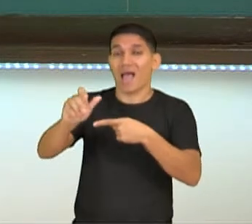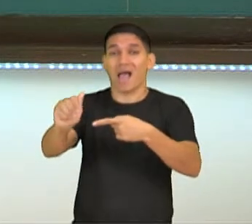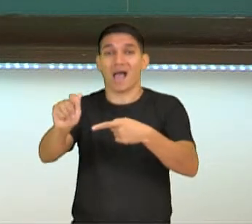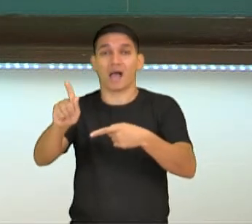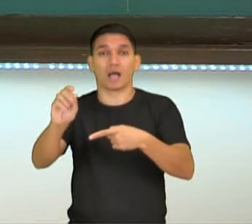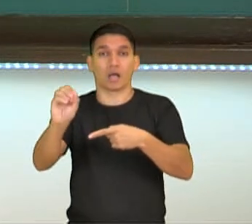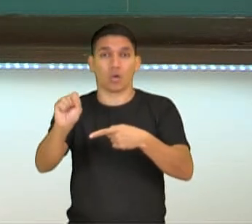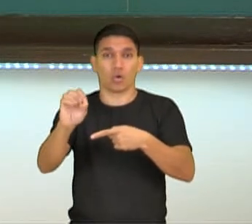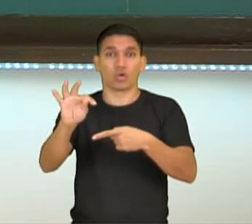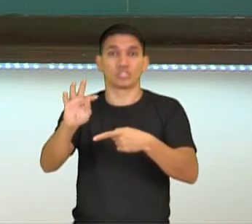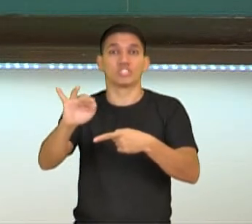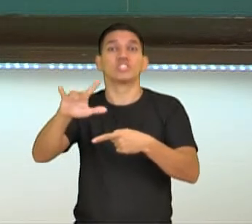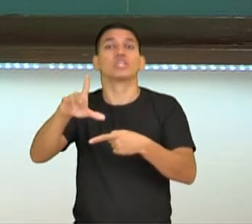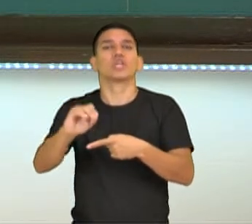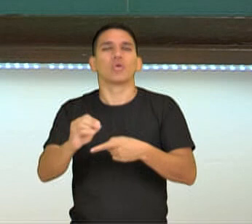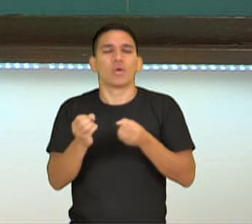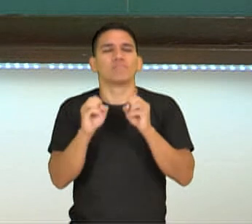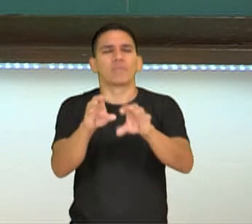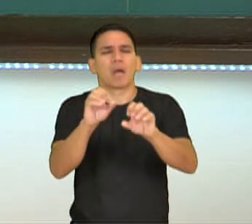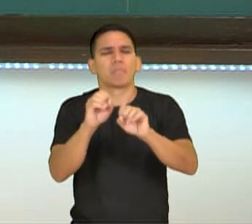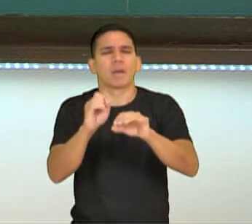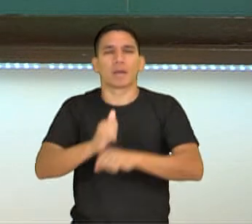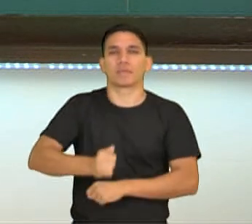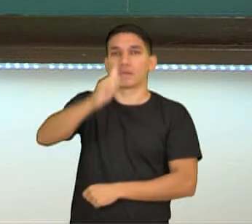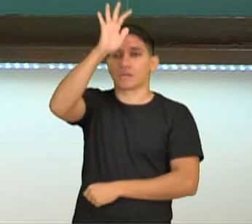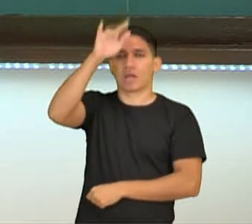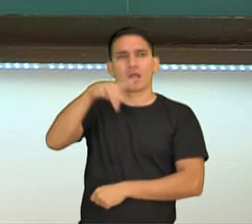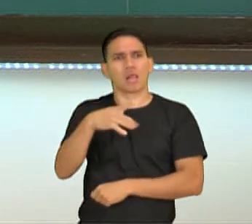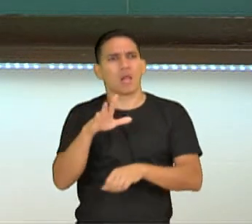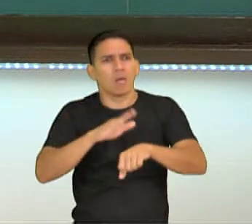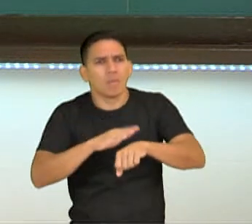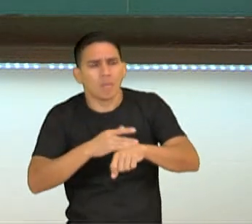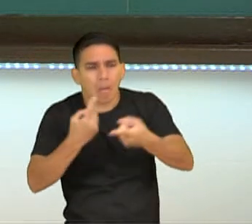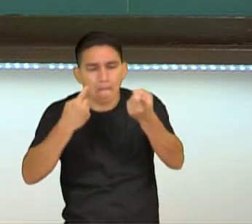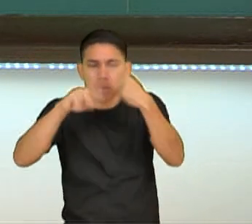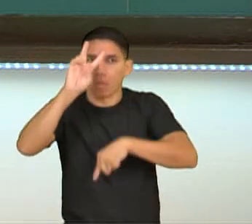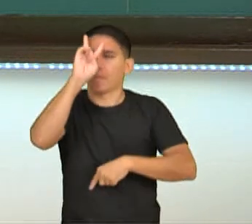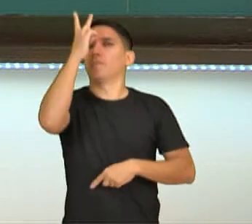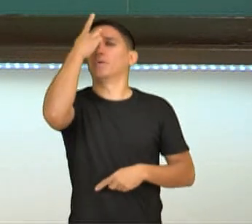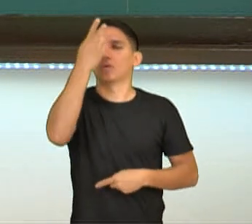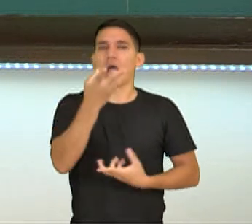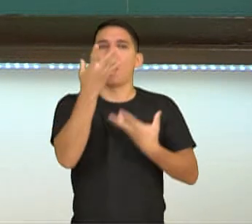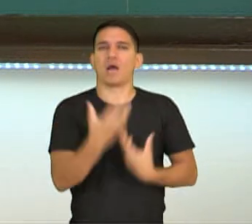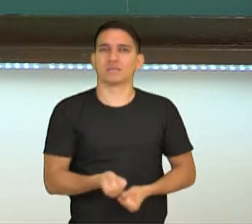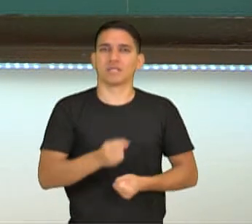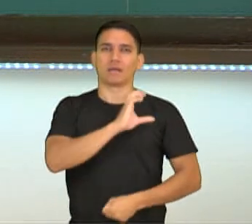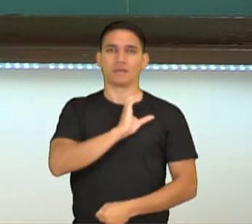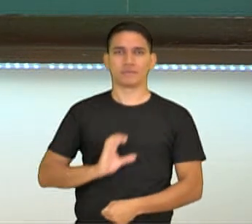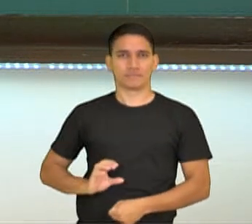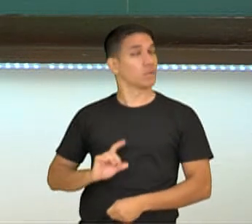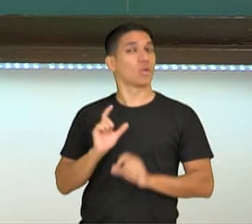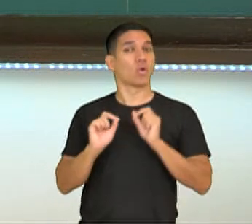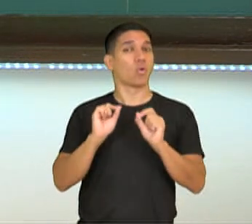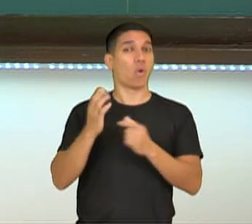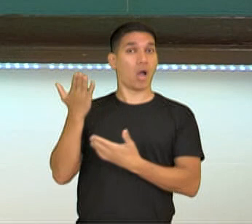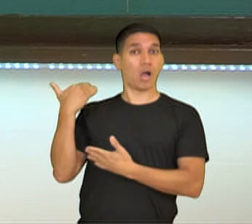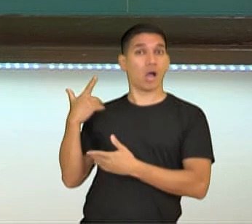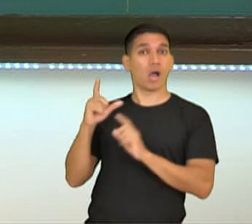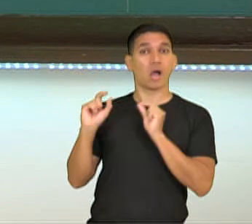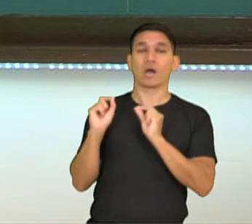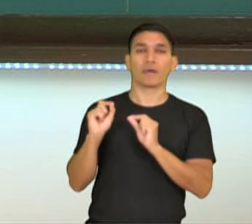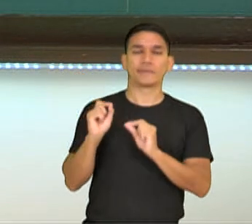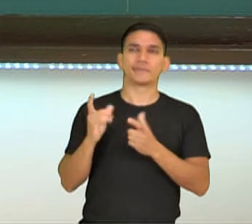da sua vida ele se converteu ao cristianismo, largou uma vida que era considerada por ele, né, de